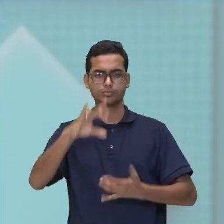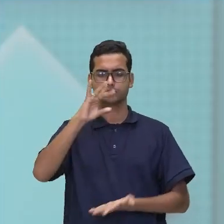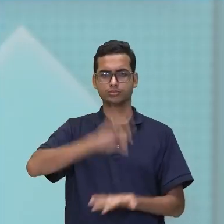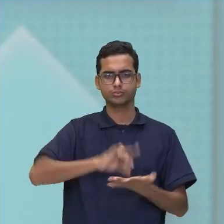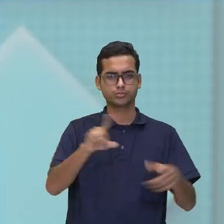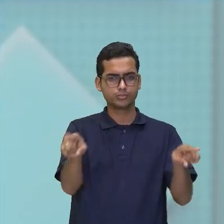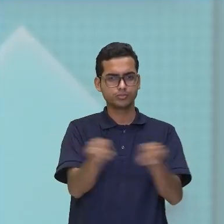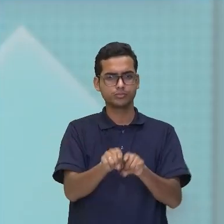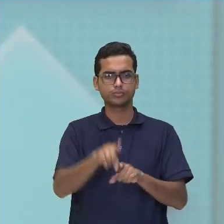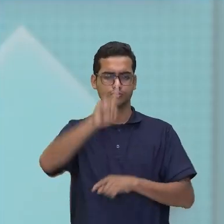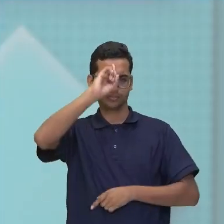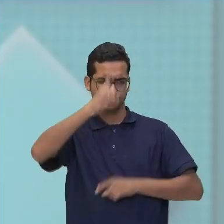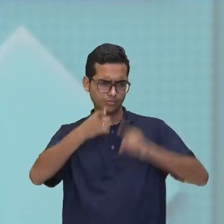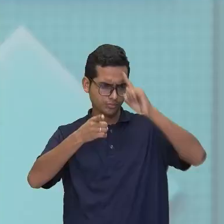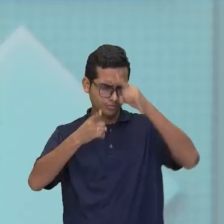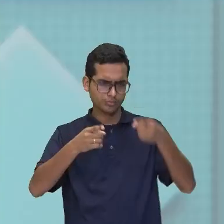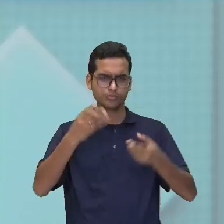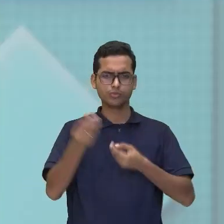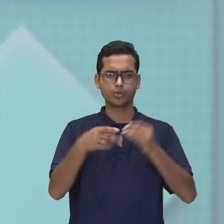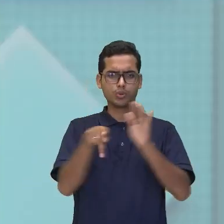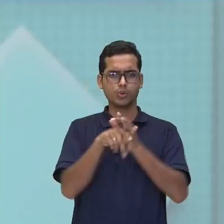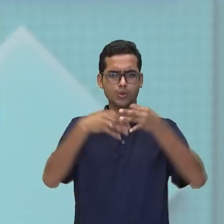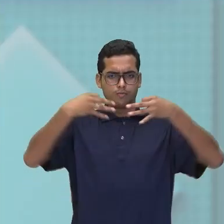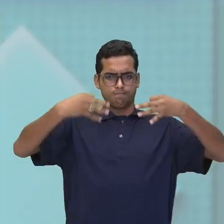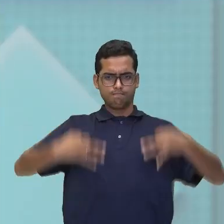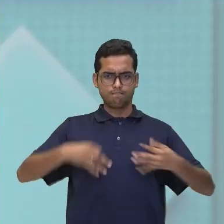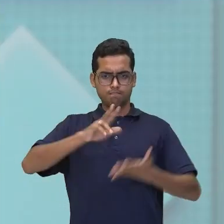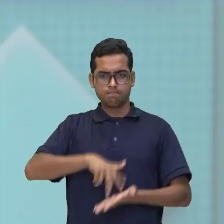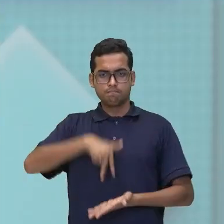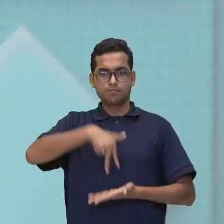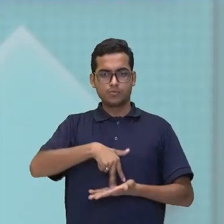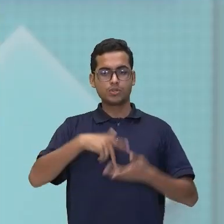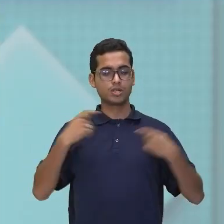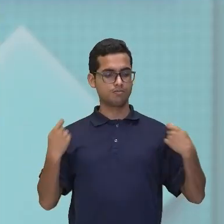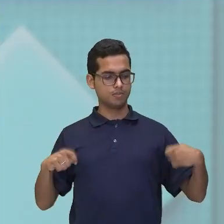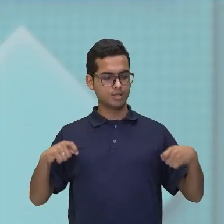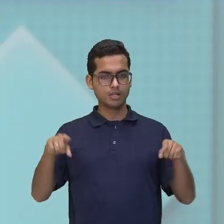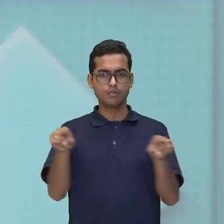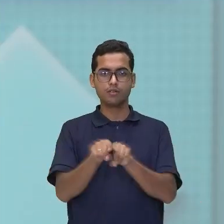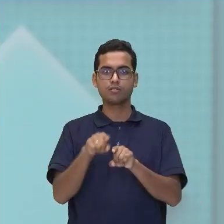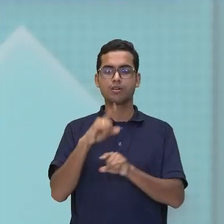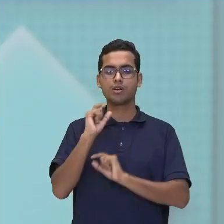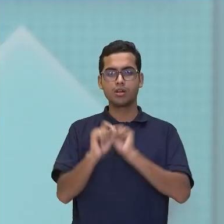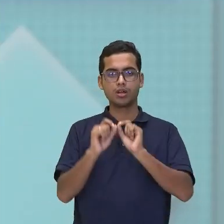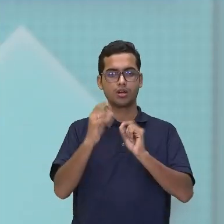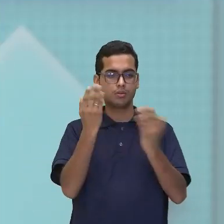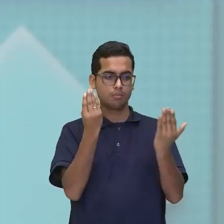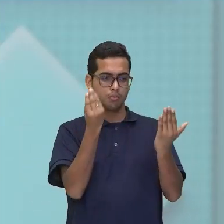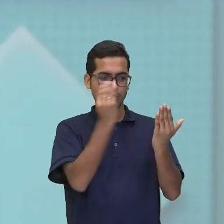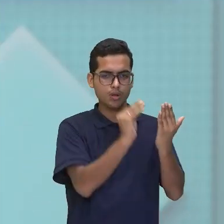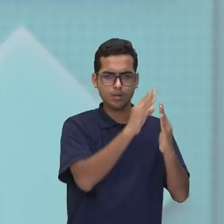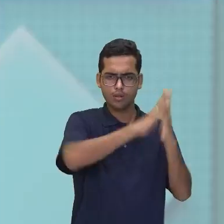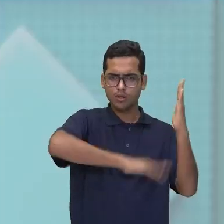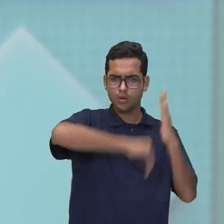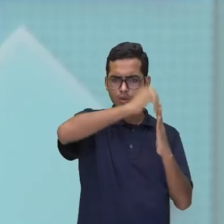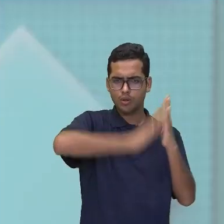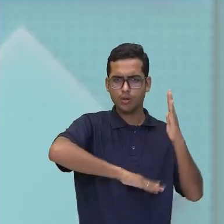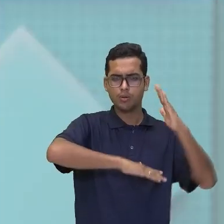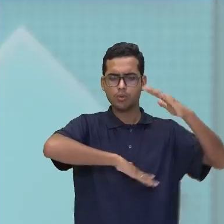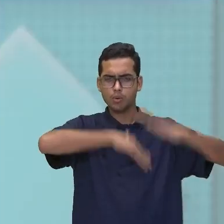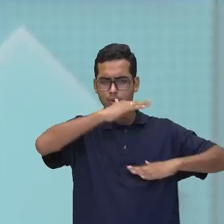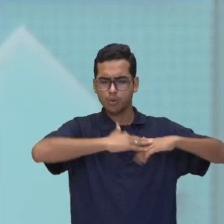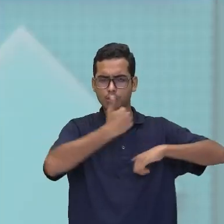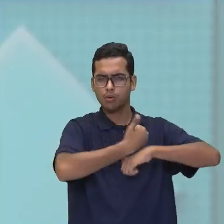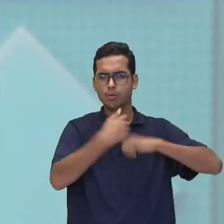ele determinava a postura, o que tinha a ser retratado, então não tinha o artista, não assinava. E